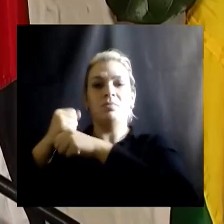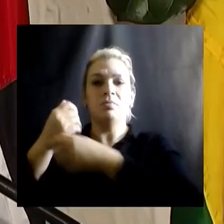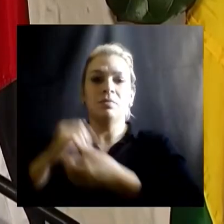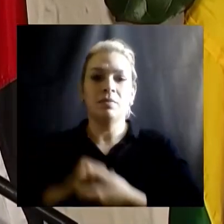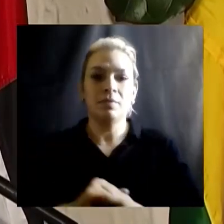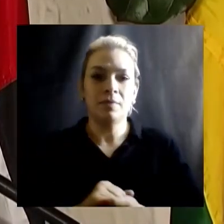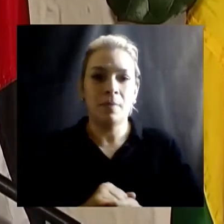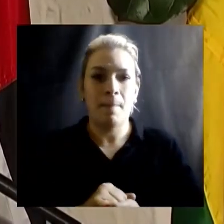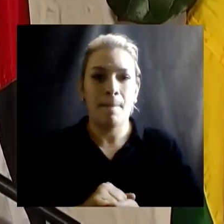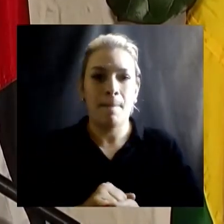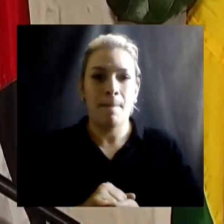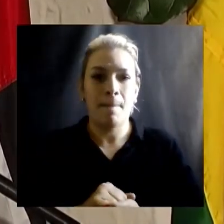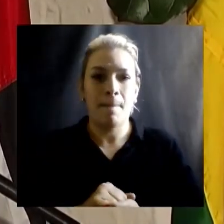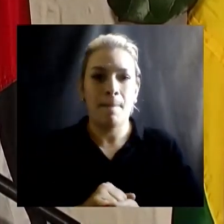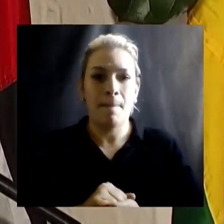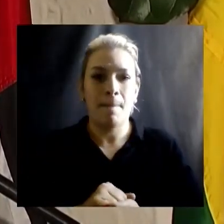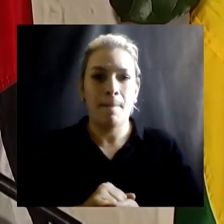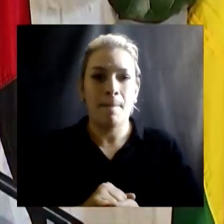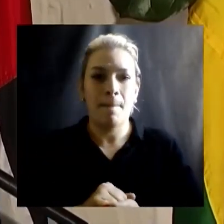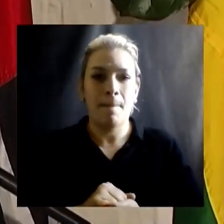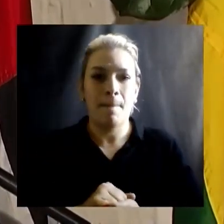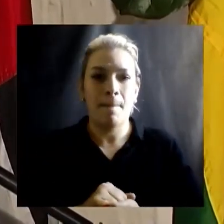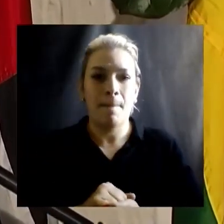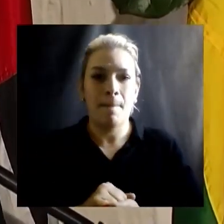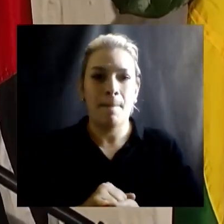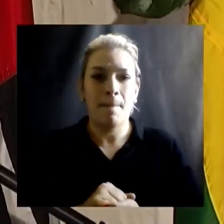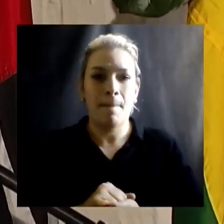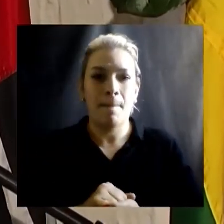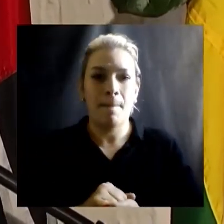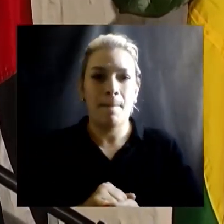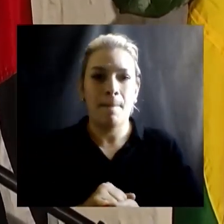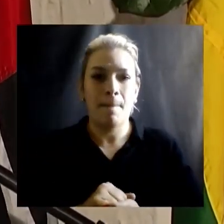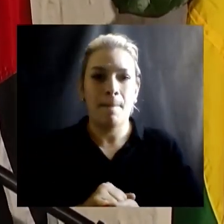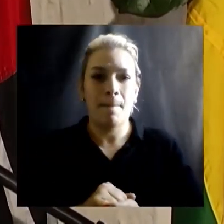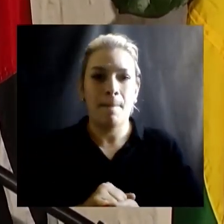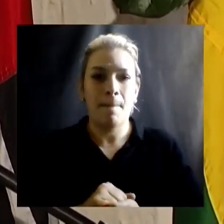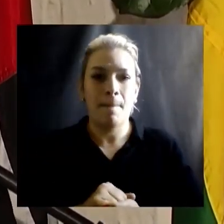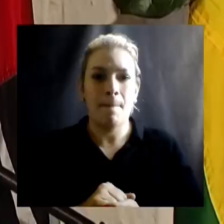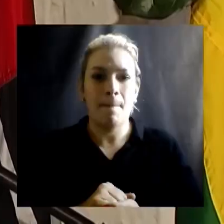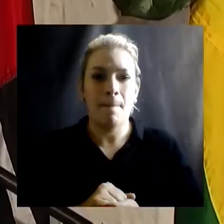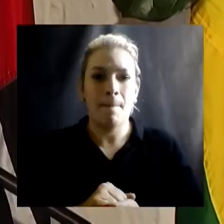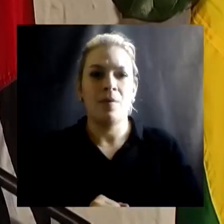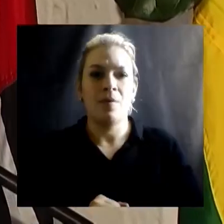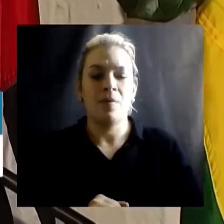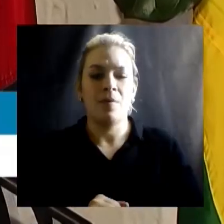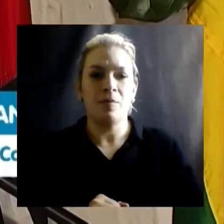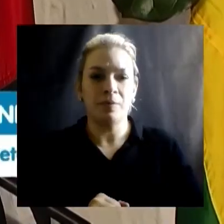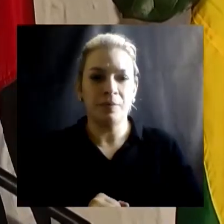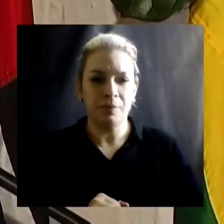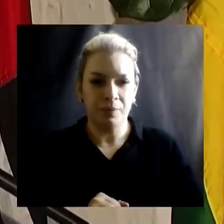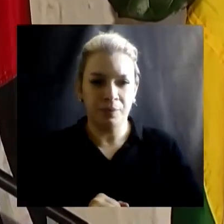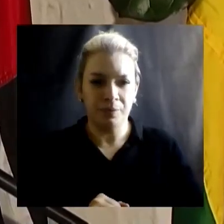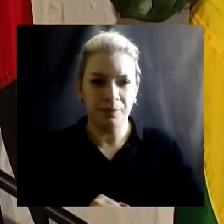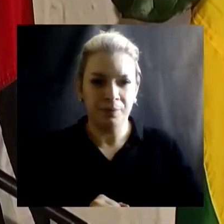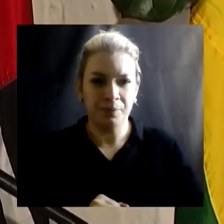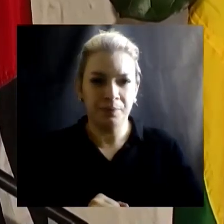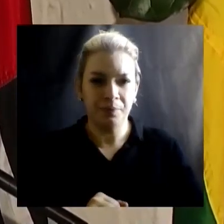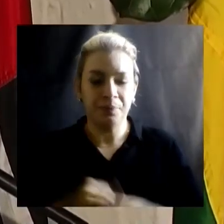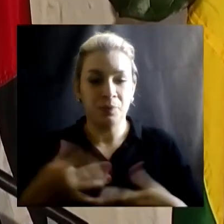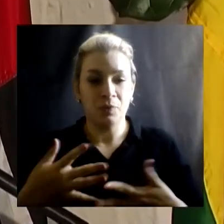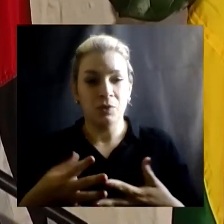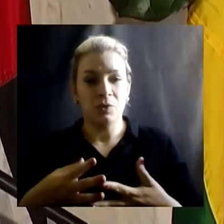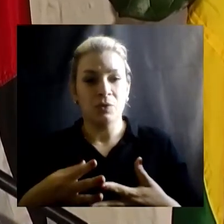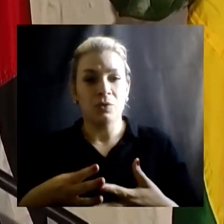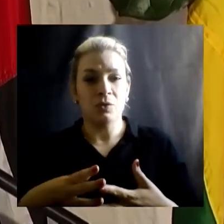E se pensar que começamos pequenininhos na rua ao lado e todos os desafios que enfrentamos ao longo dos anos.